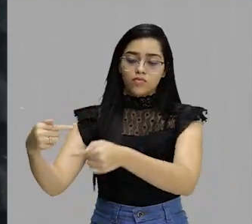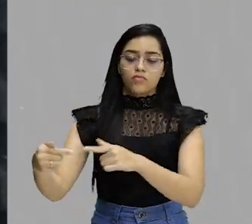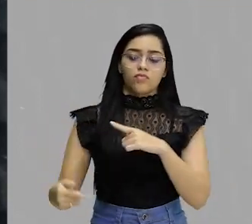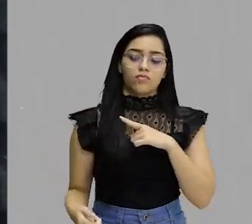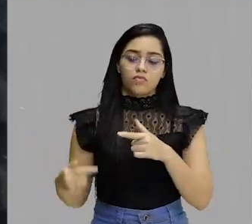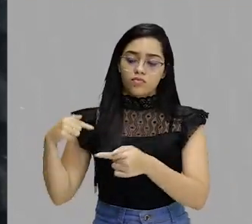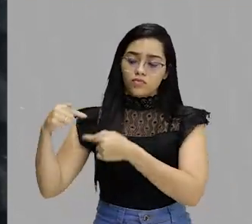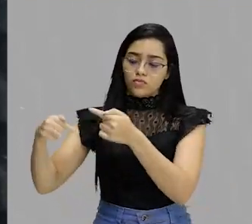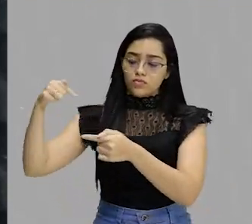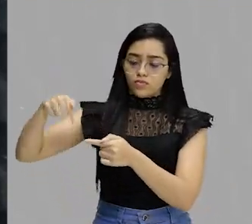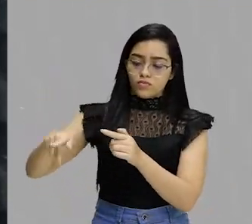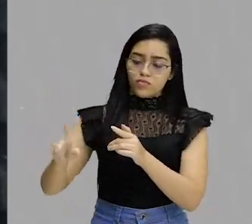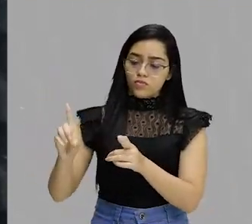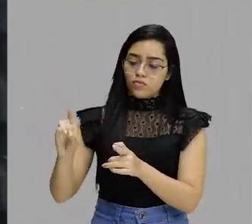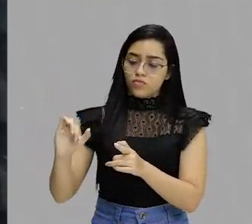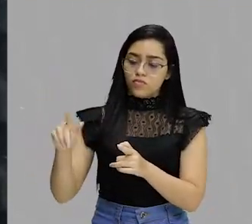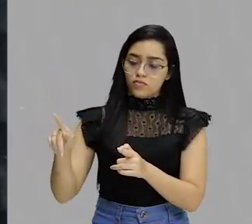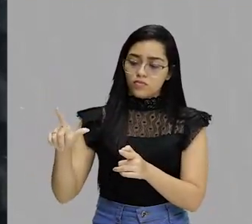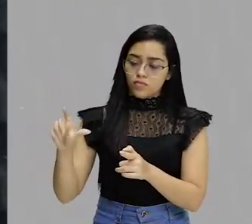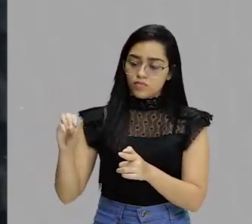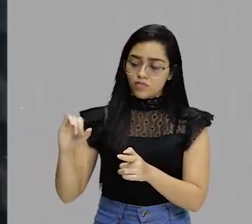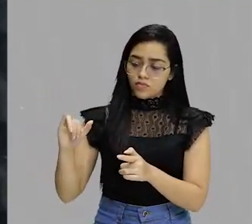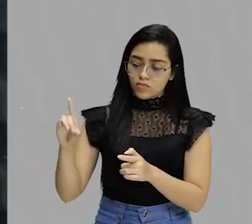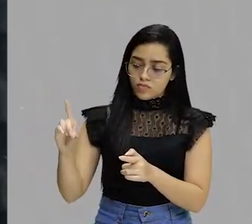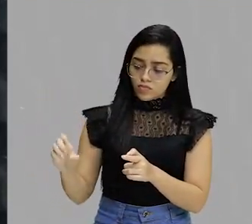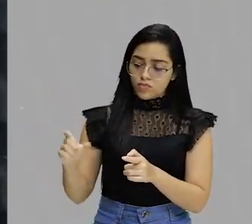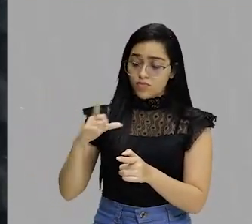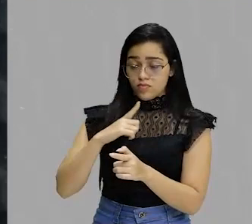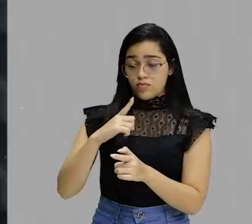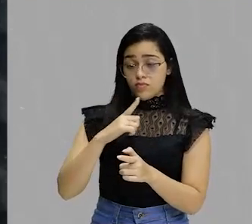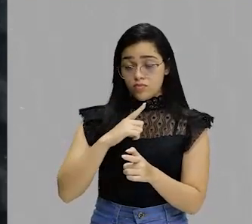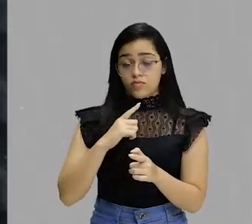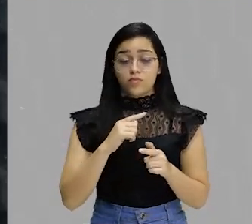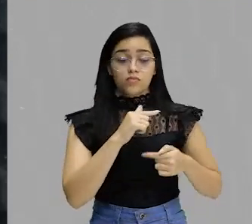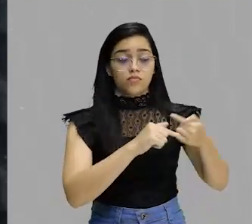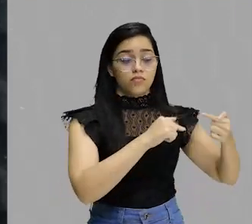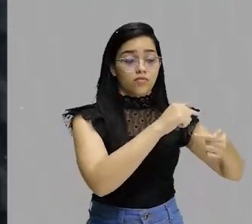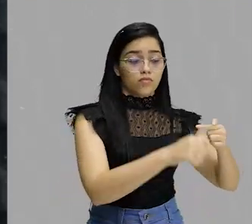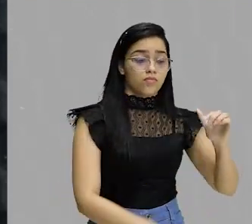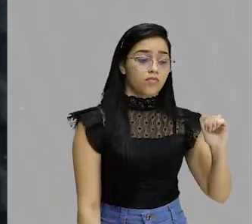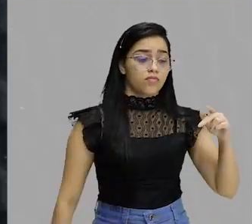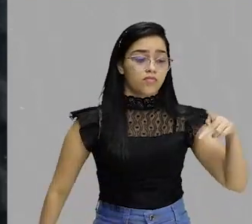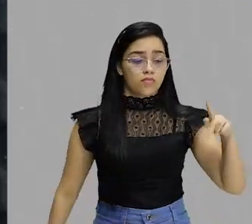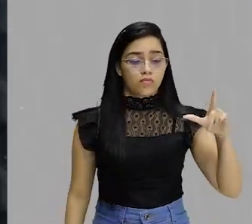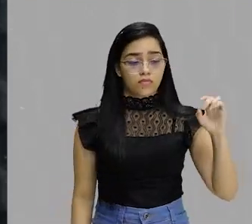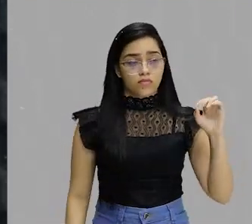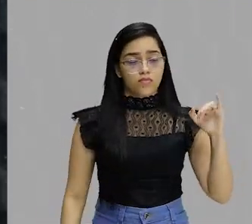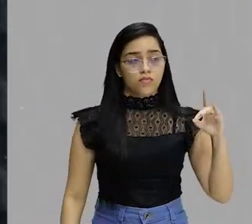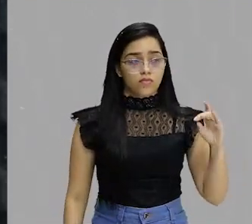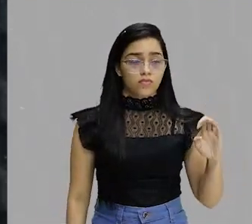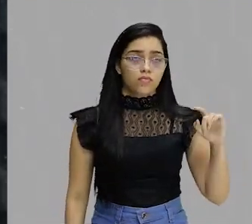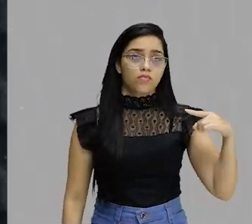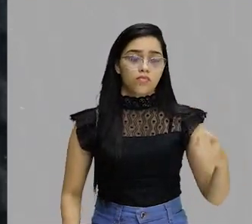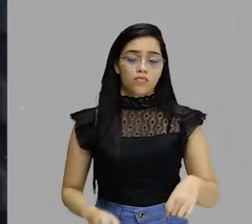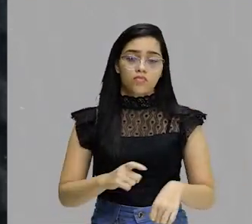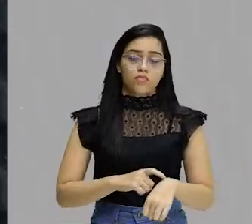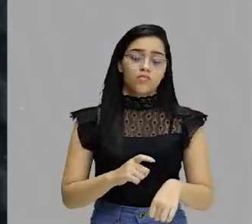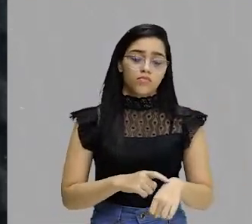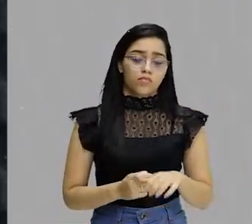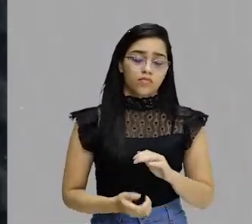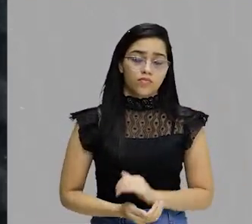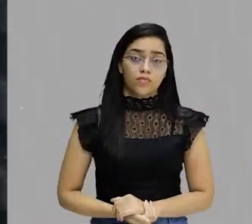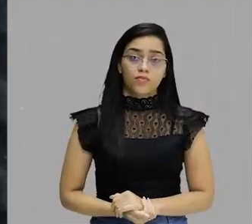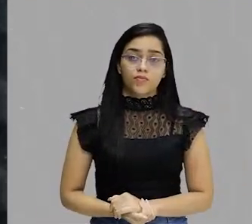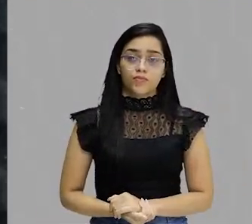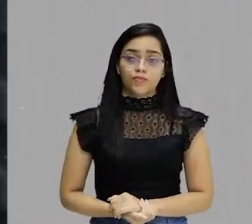uma geração diploide em determinado momento do ciclo, existe uma geração haploide em um outro momento do ciclo de